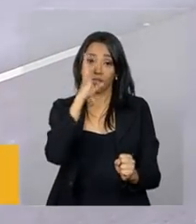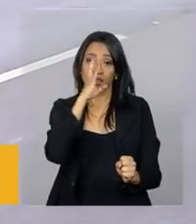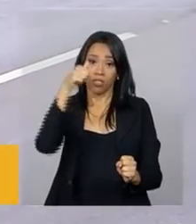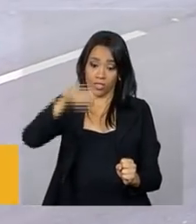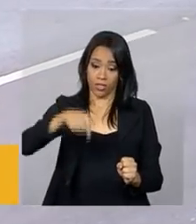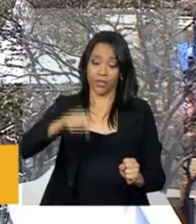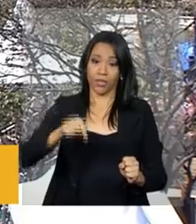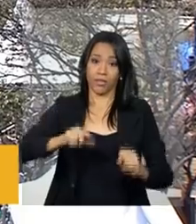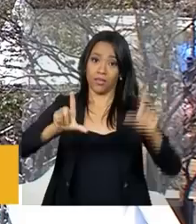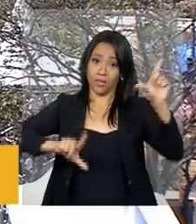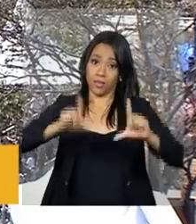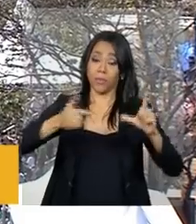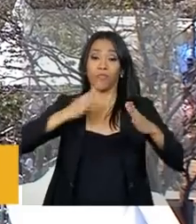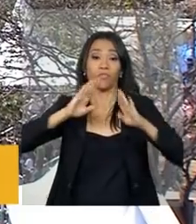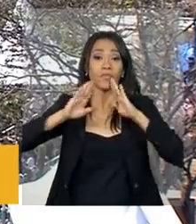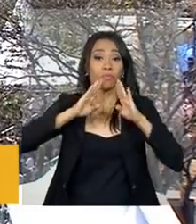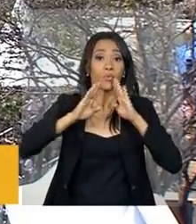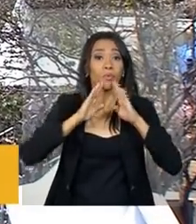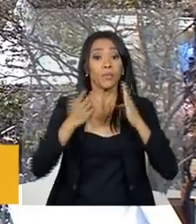ao vivo pelo